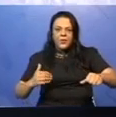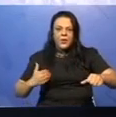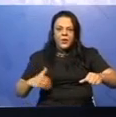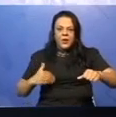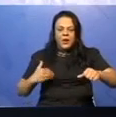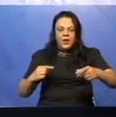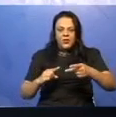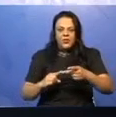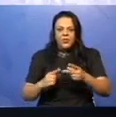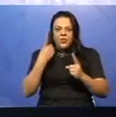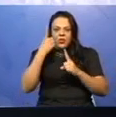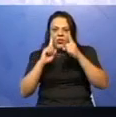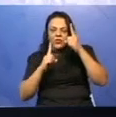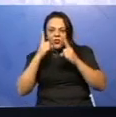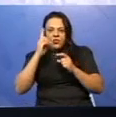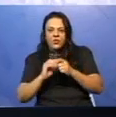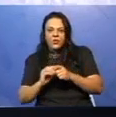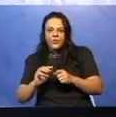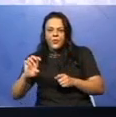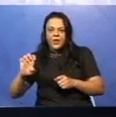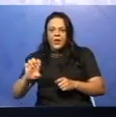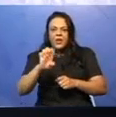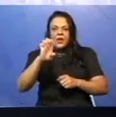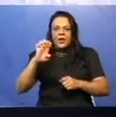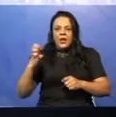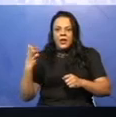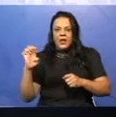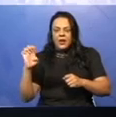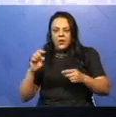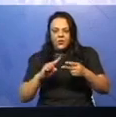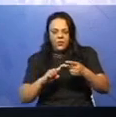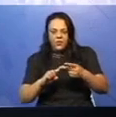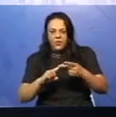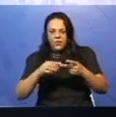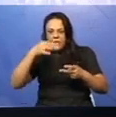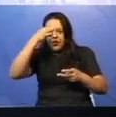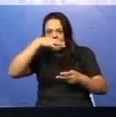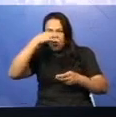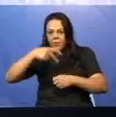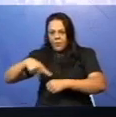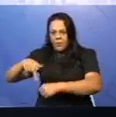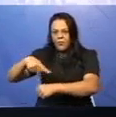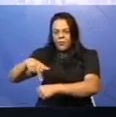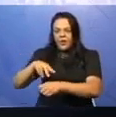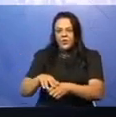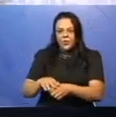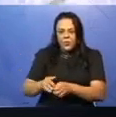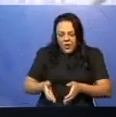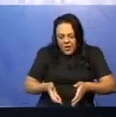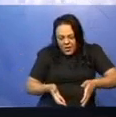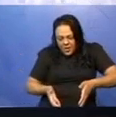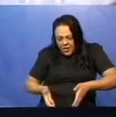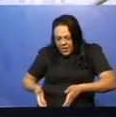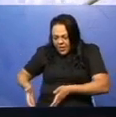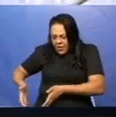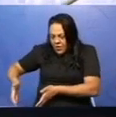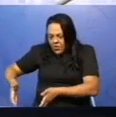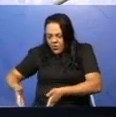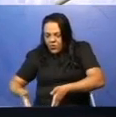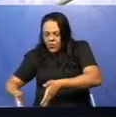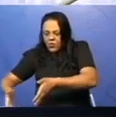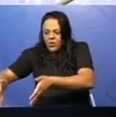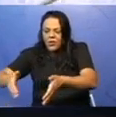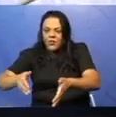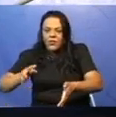Chile, Equador, Peru, Ilhas Galápagos, que pertence ao Equador, deu a volta pelo Tahiti, veio por aqui na